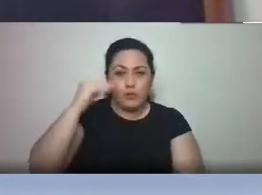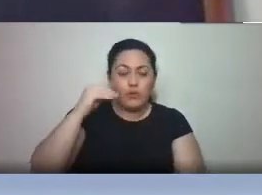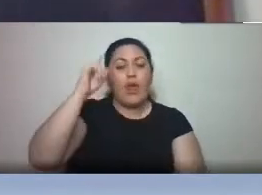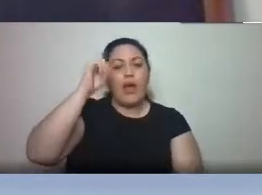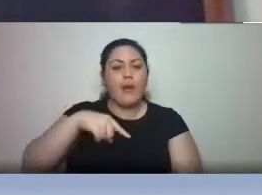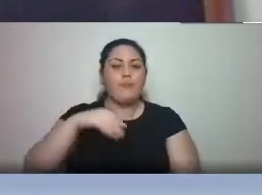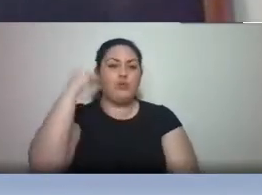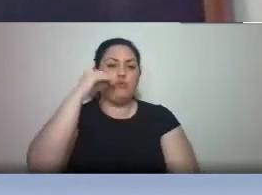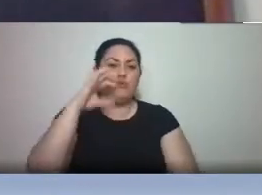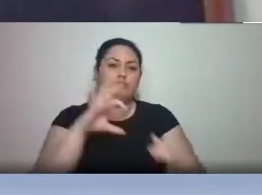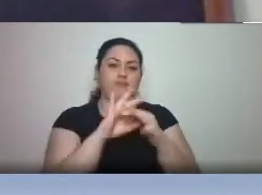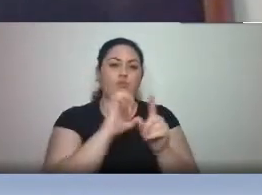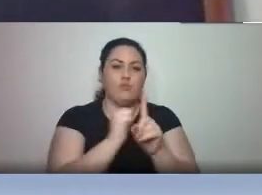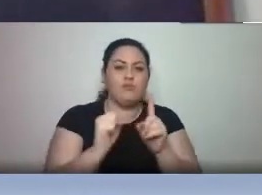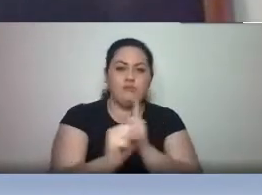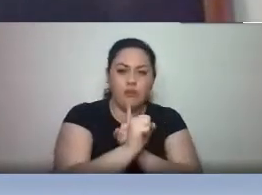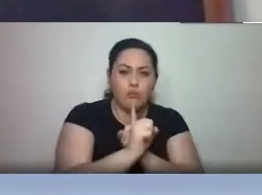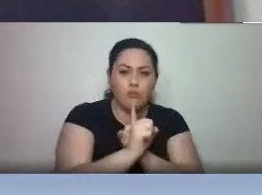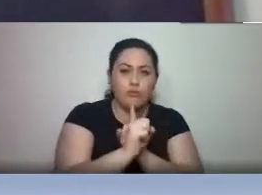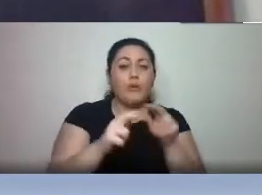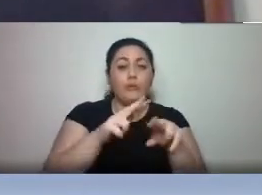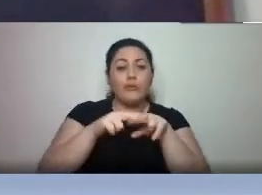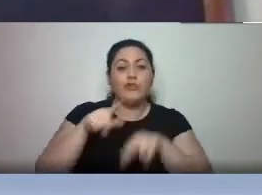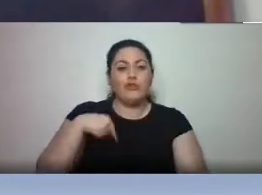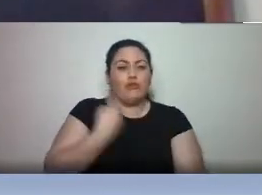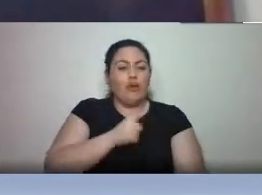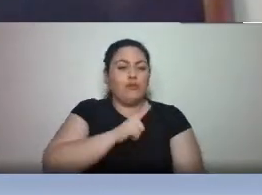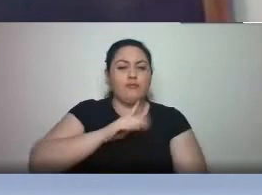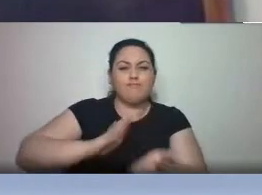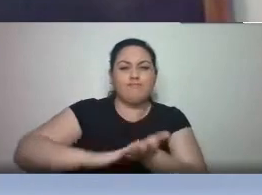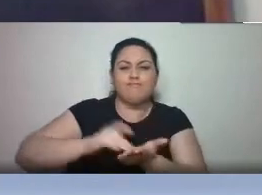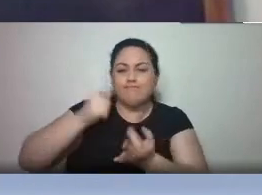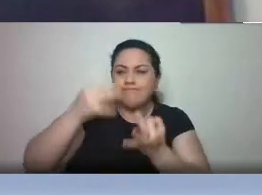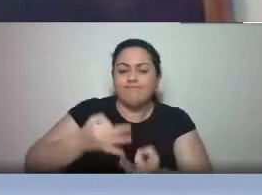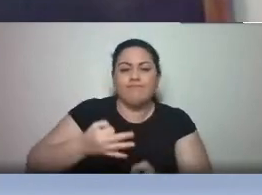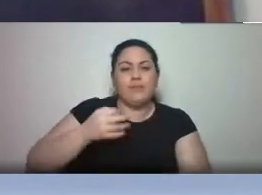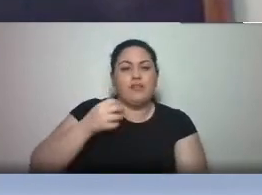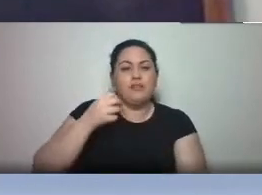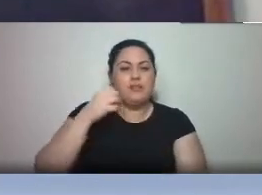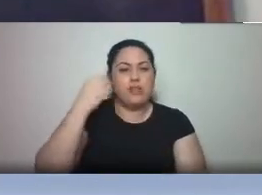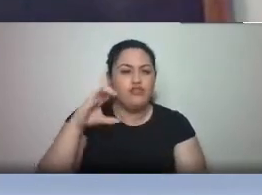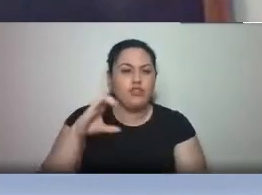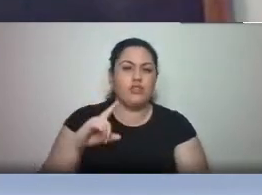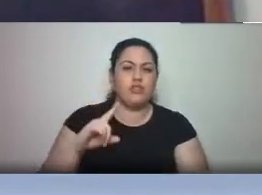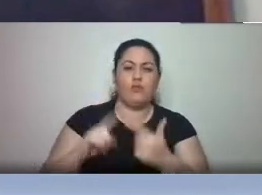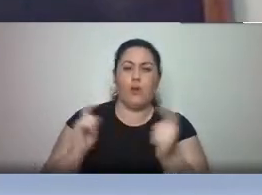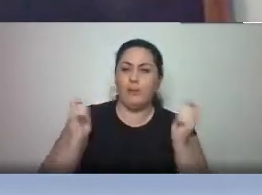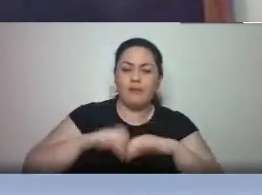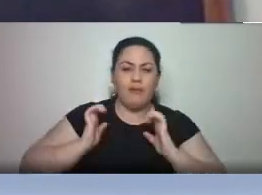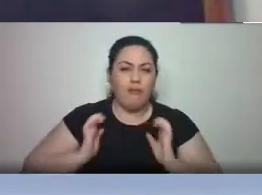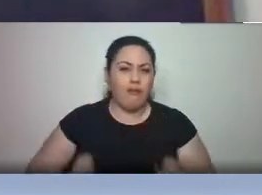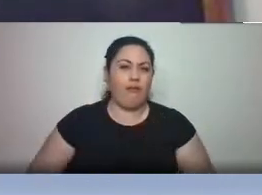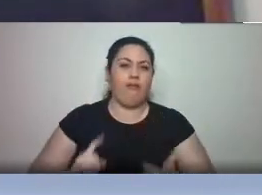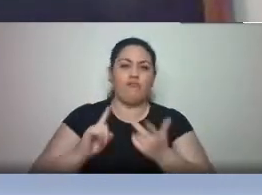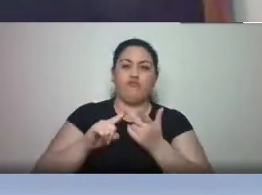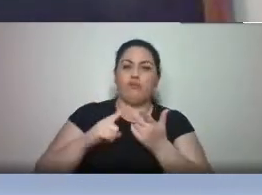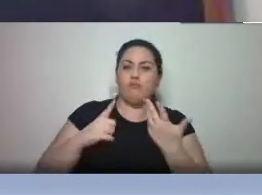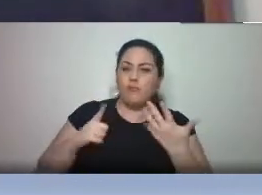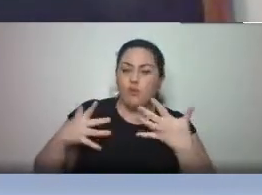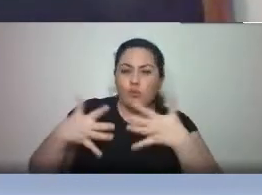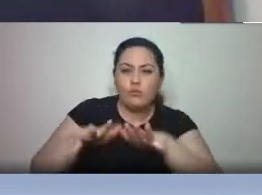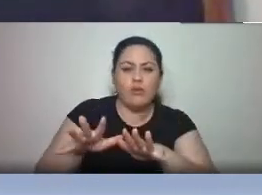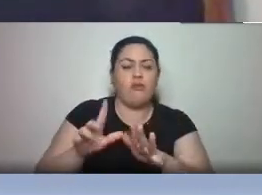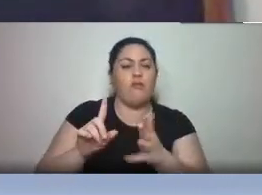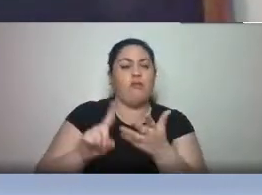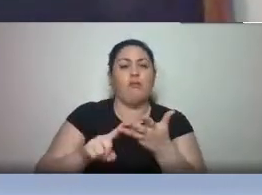nossa atuação, o rigor científico, a competência técnica, a ética, a inclusão, o